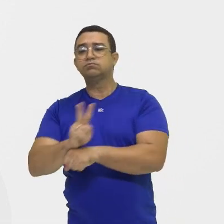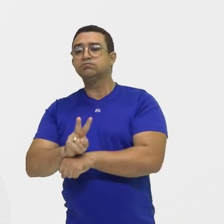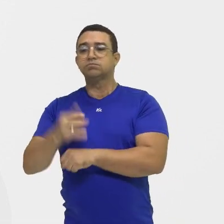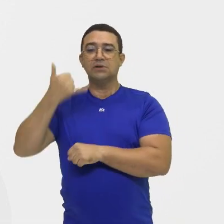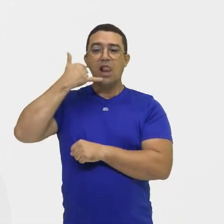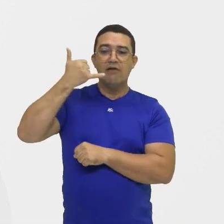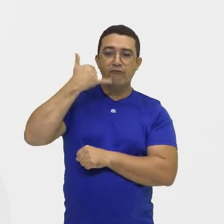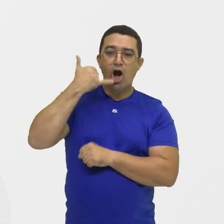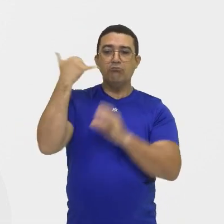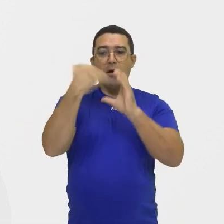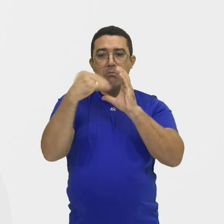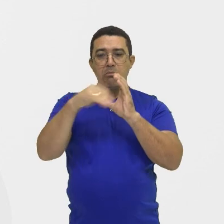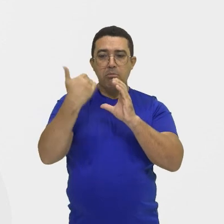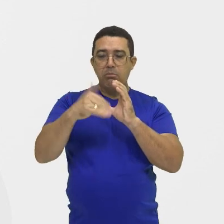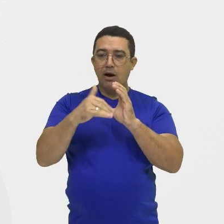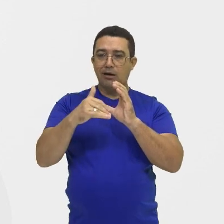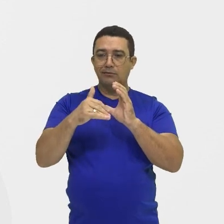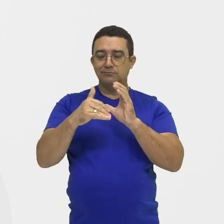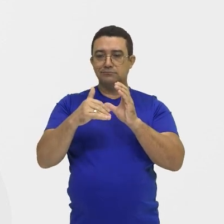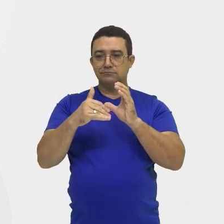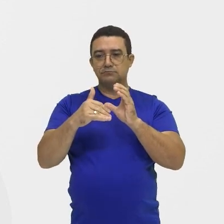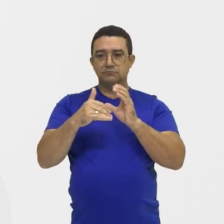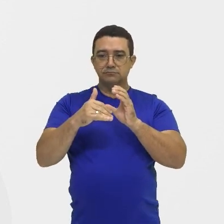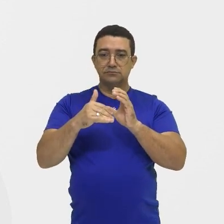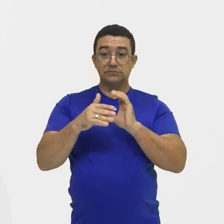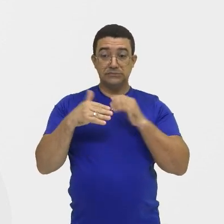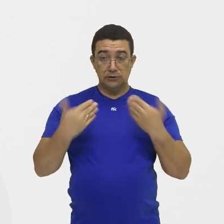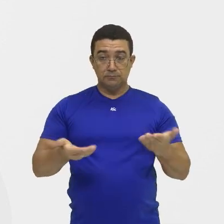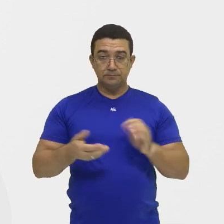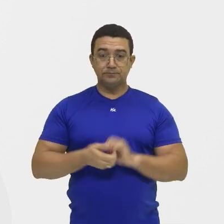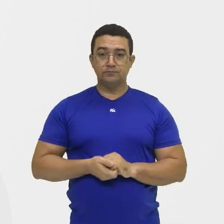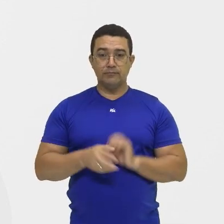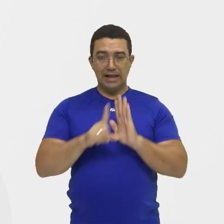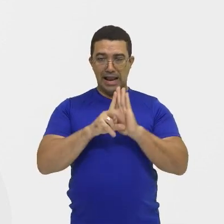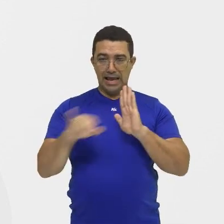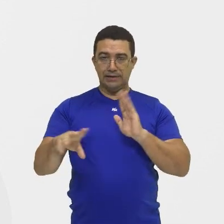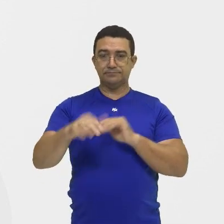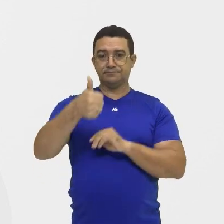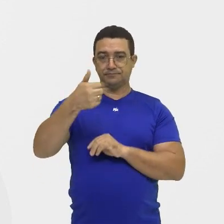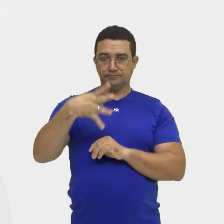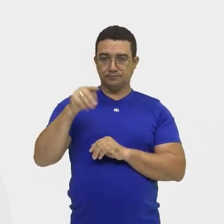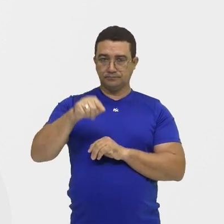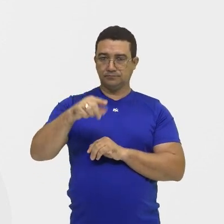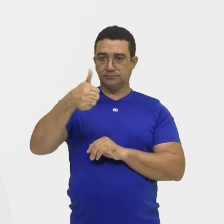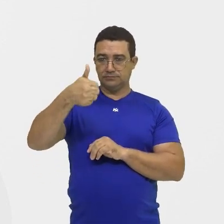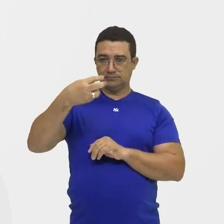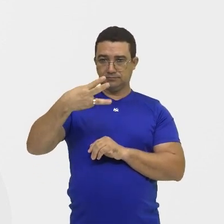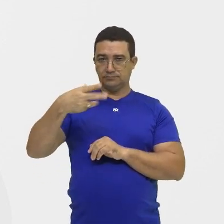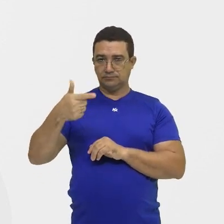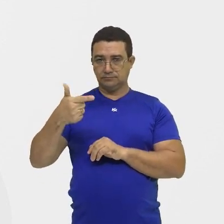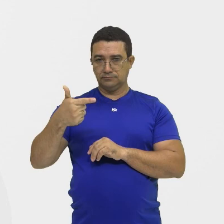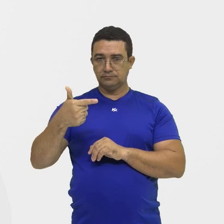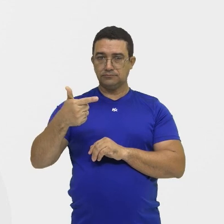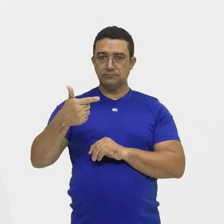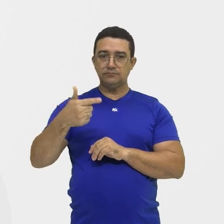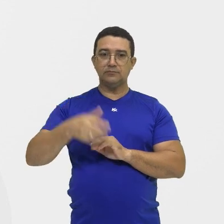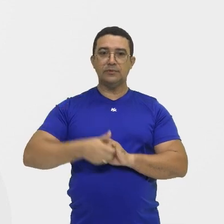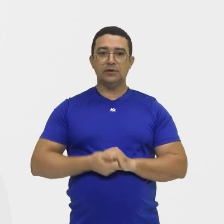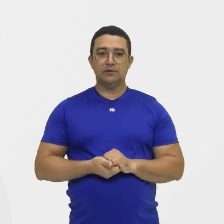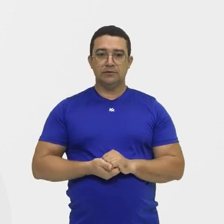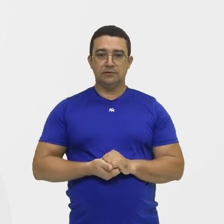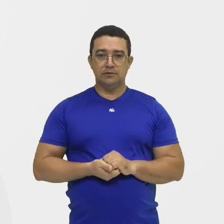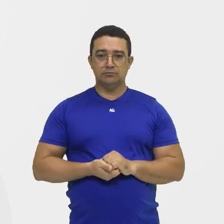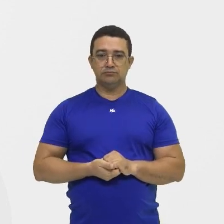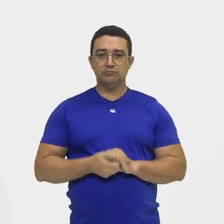perseguindo. Pensa aí numa forma de perseguição qualquer, né? Então, a lei número 14.149, que institui o